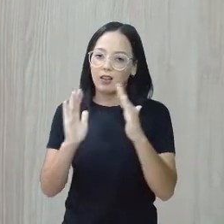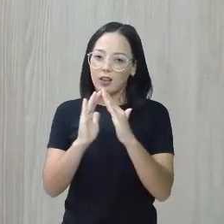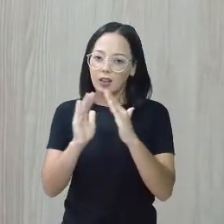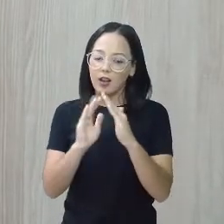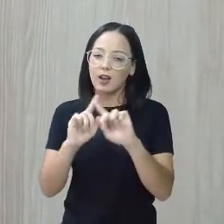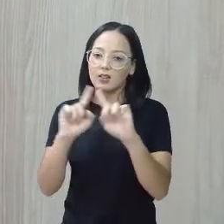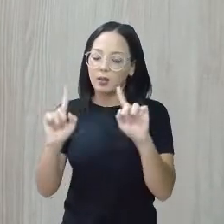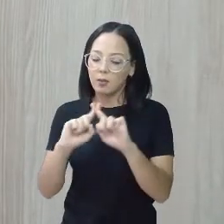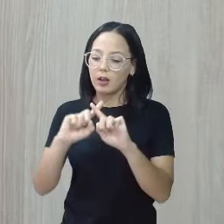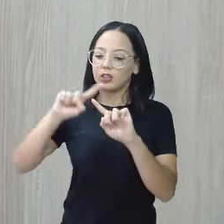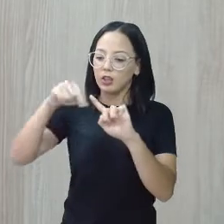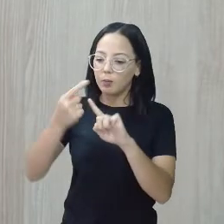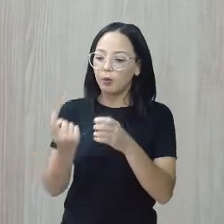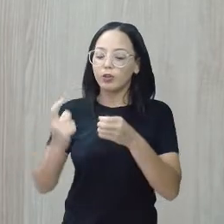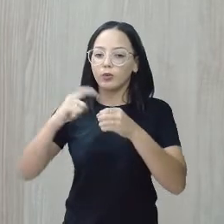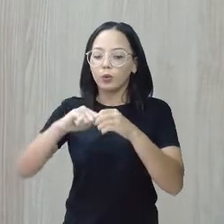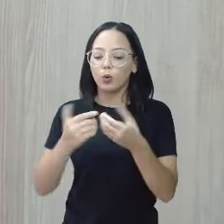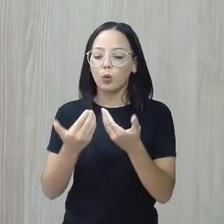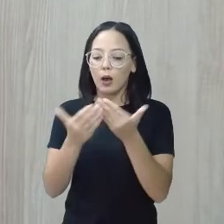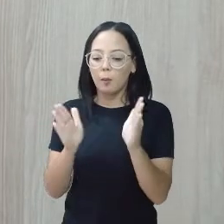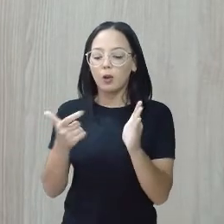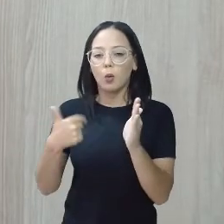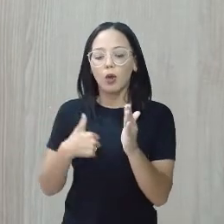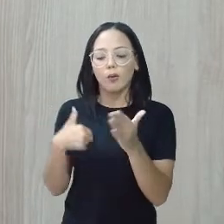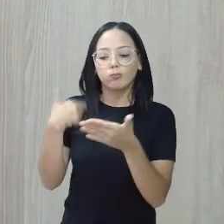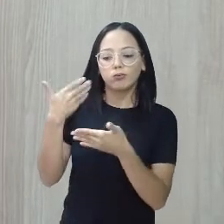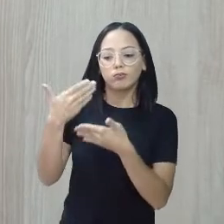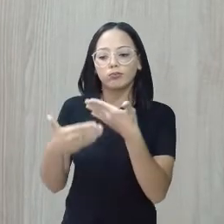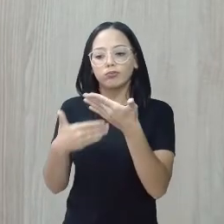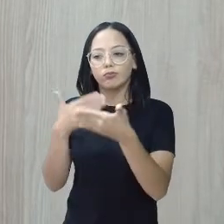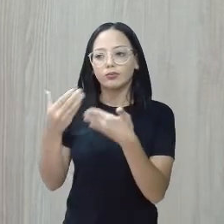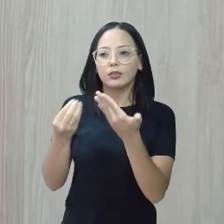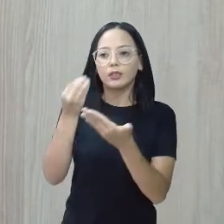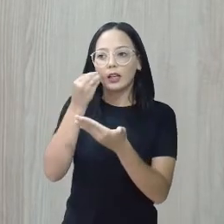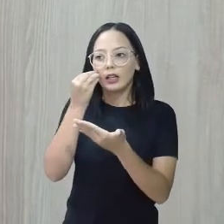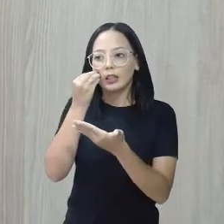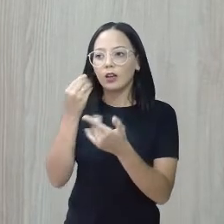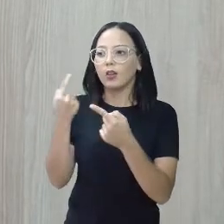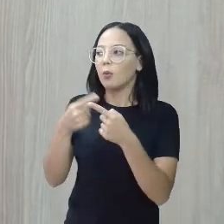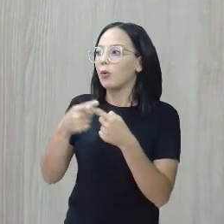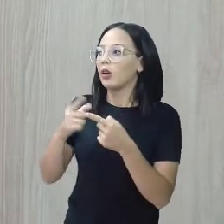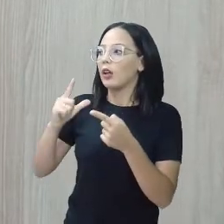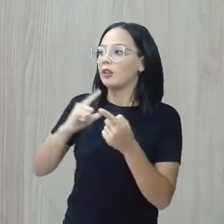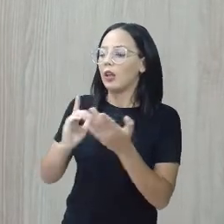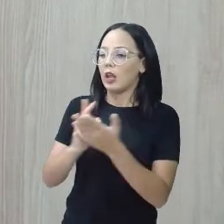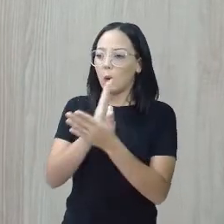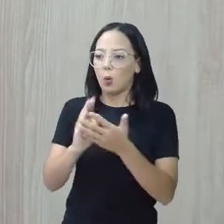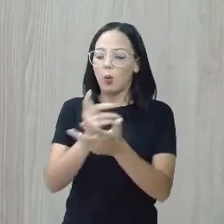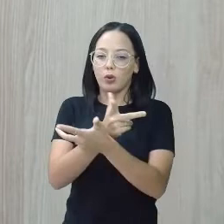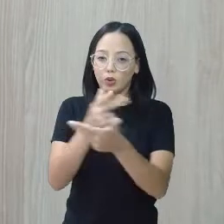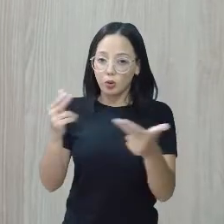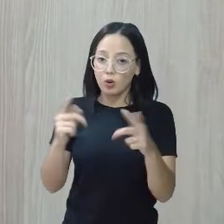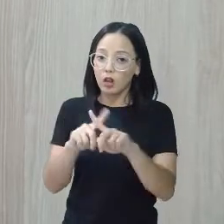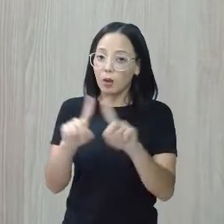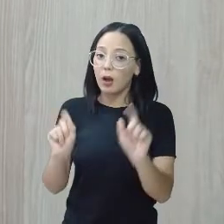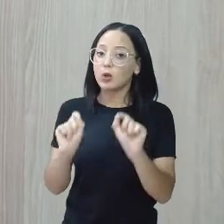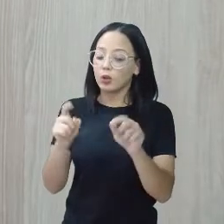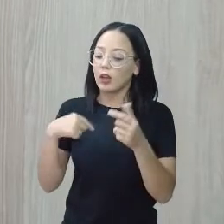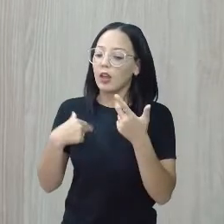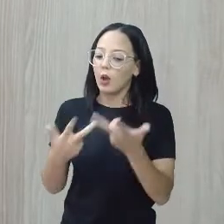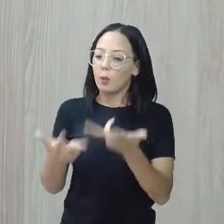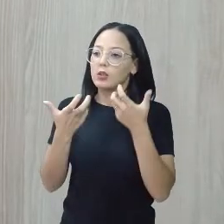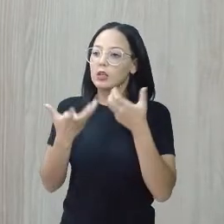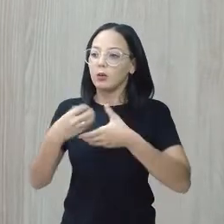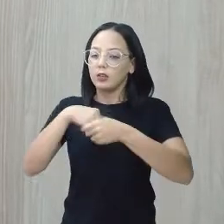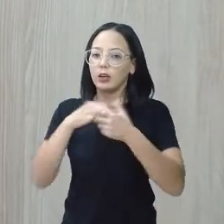aí depois que voltou, eu tô agora me recuperando, assim, porque eu tenho umas crises de ciático, um negócio, né? Mas aí eu percebo também, dentro